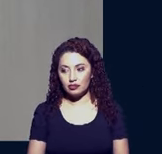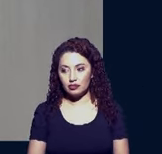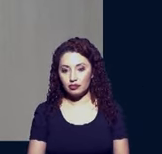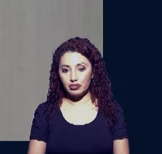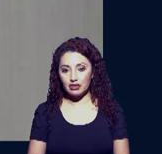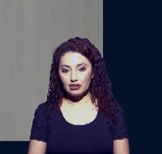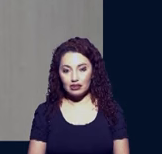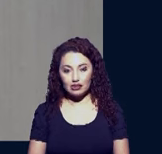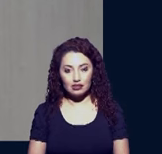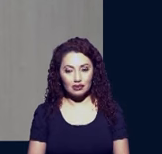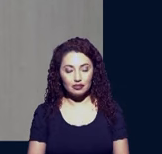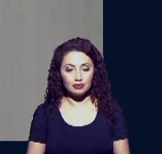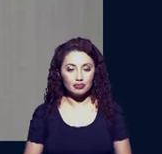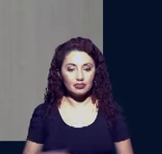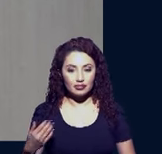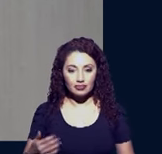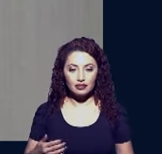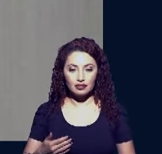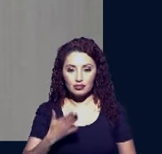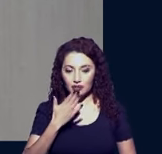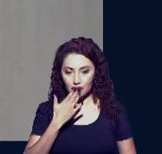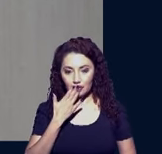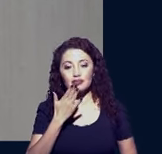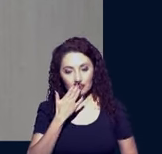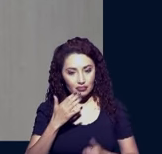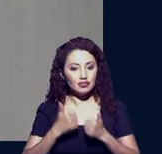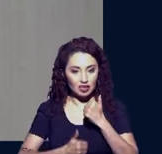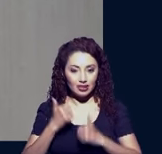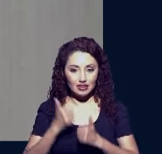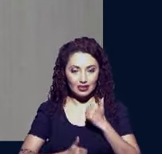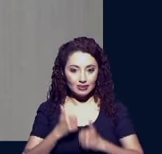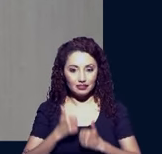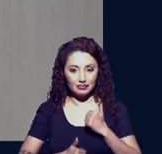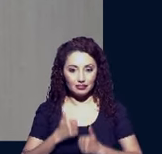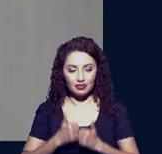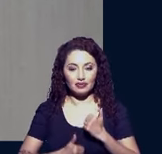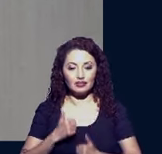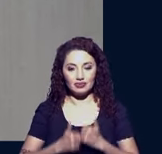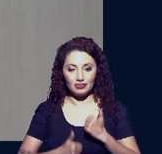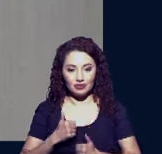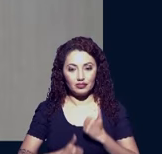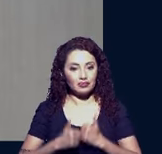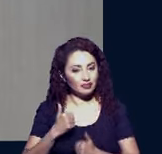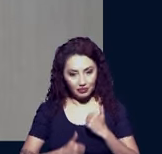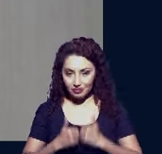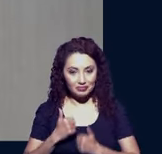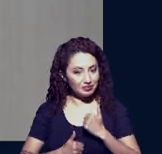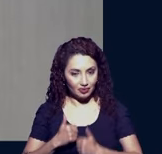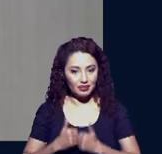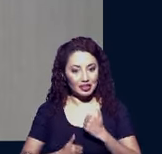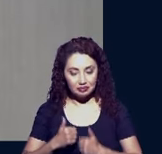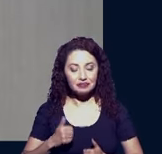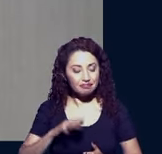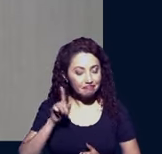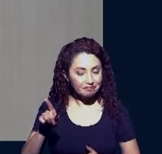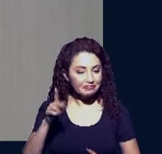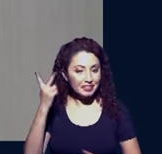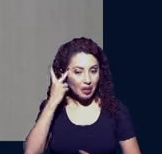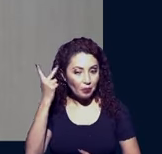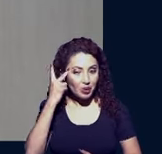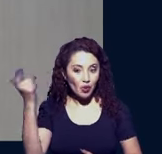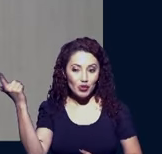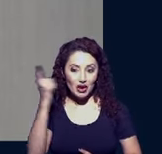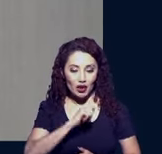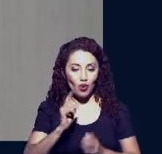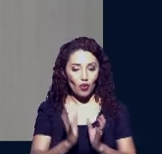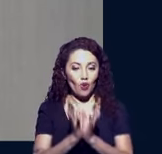aqui seu time de futebol eu não posso deixar de falar do Flamengo que é o time que foi derrotado pelo meu São Paulo que foi campeão da Copa